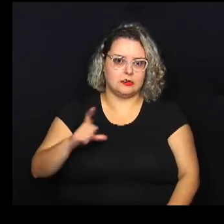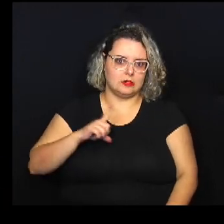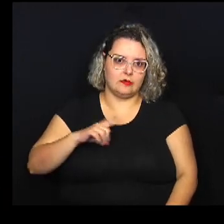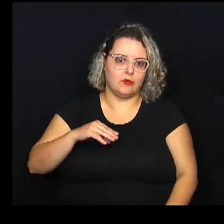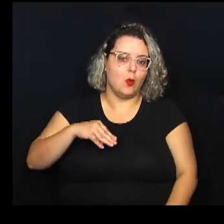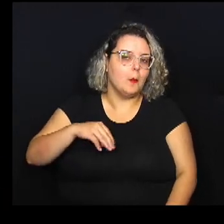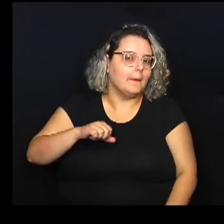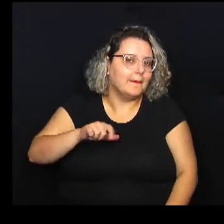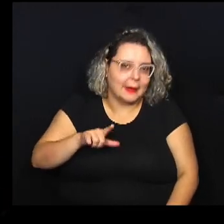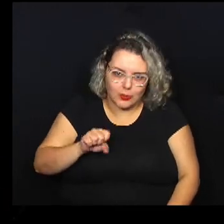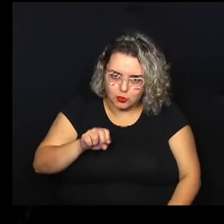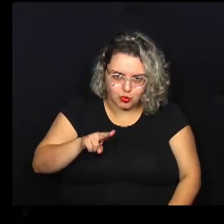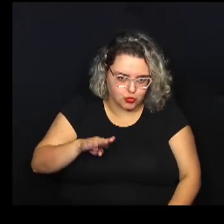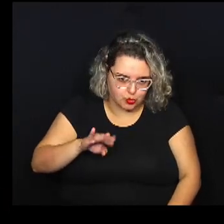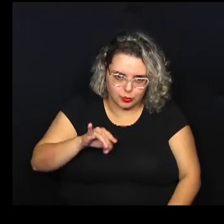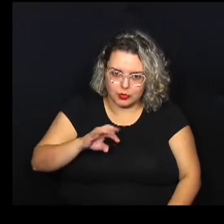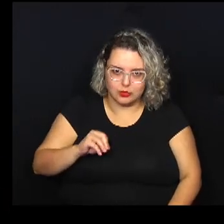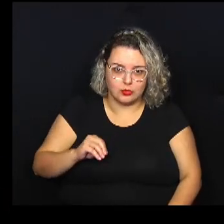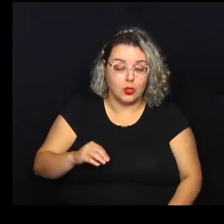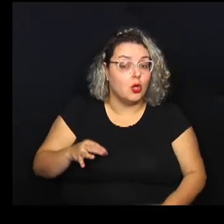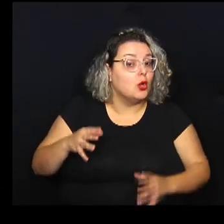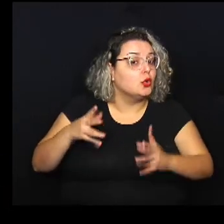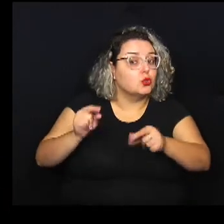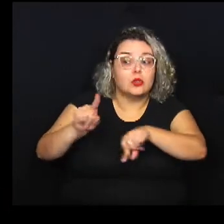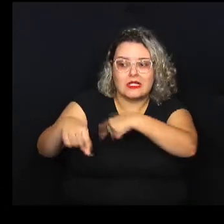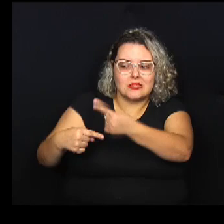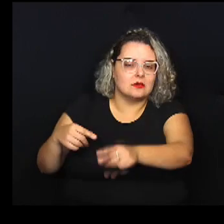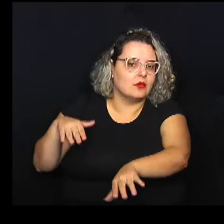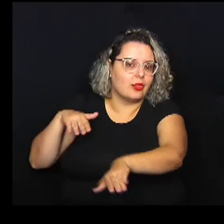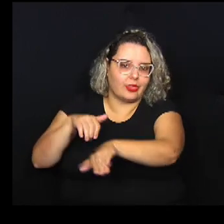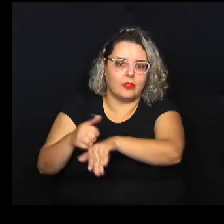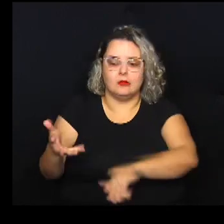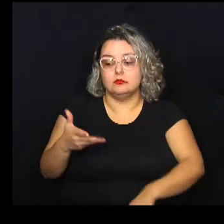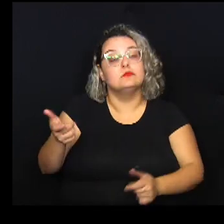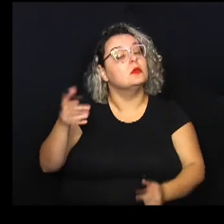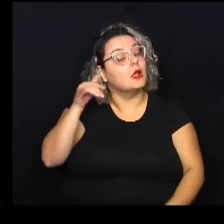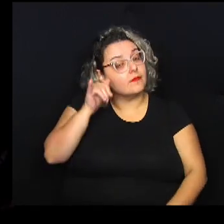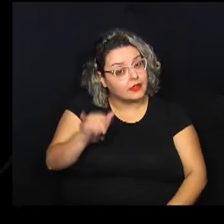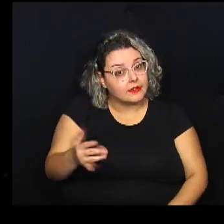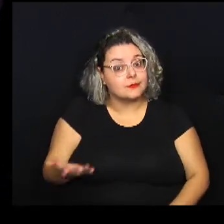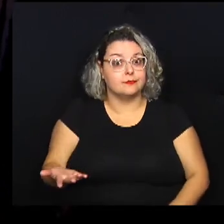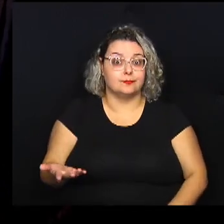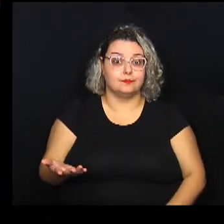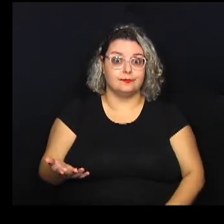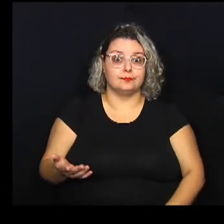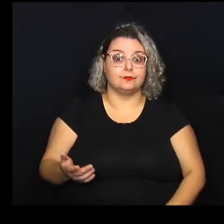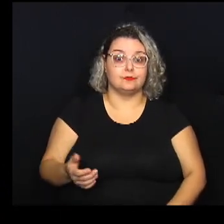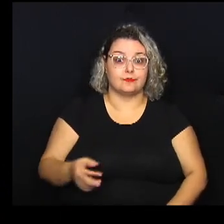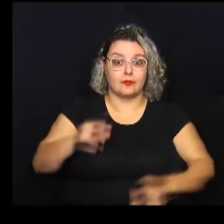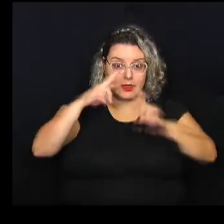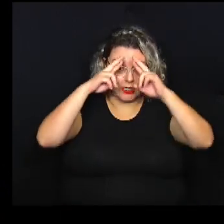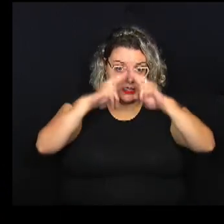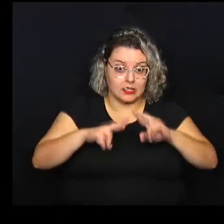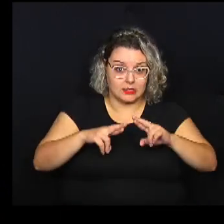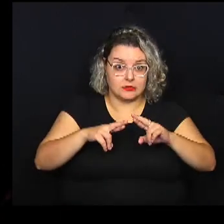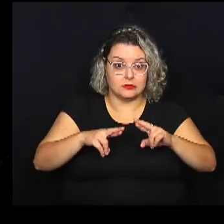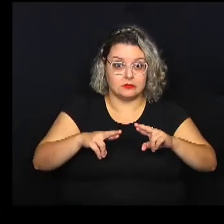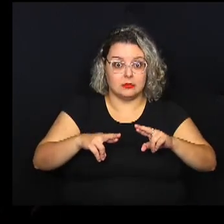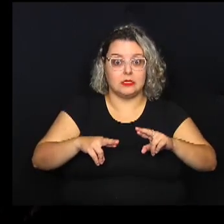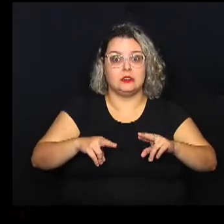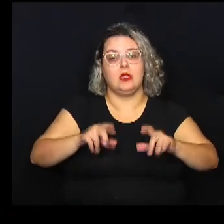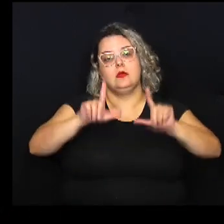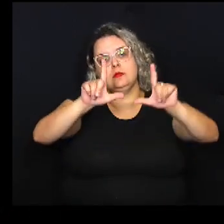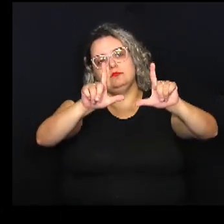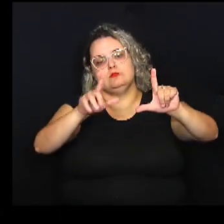todas essas outras são evitáveis, Excesso de velocidade é evitável. Você respeitar a sinalização,